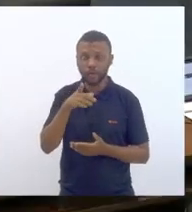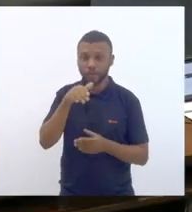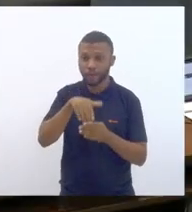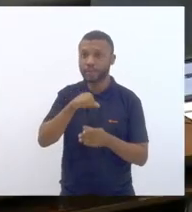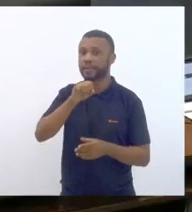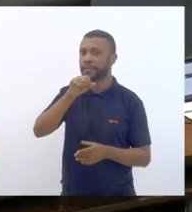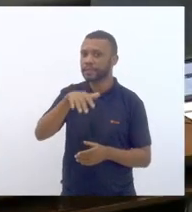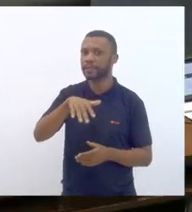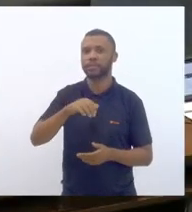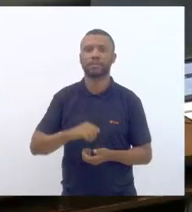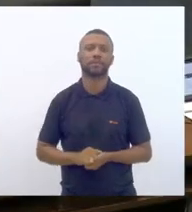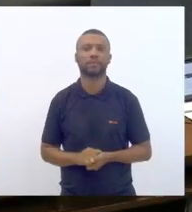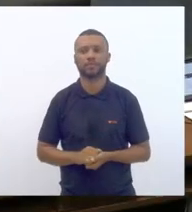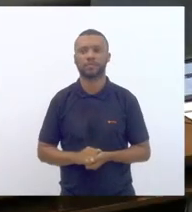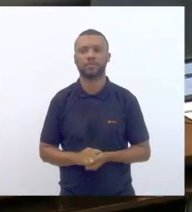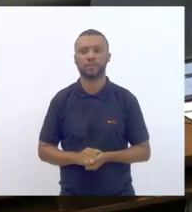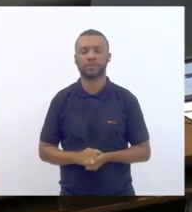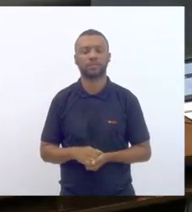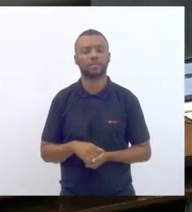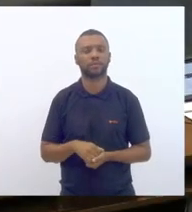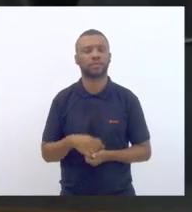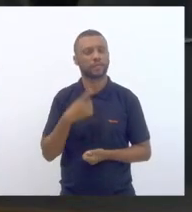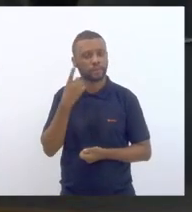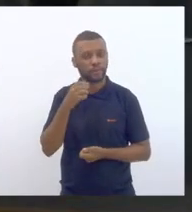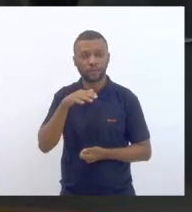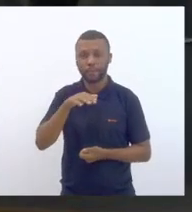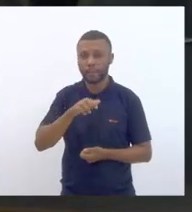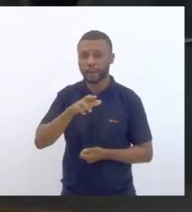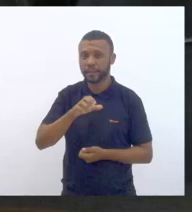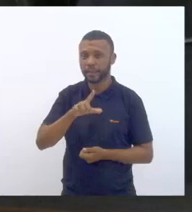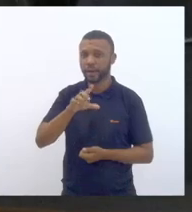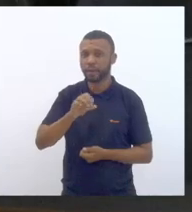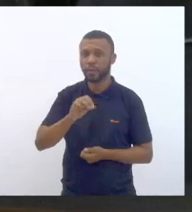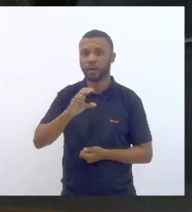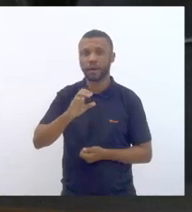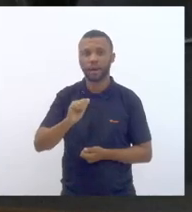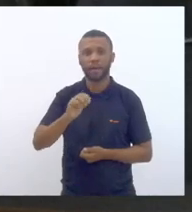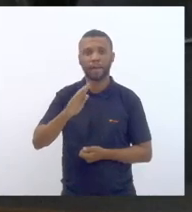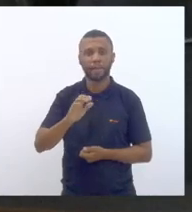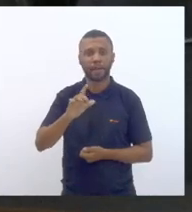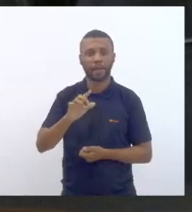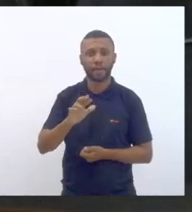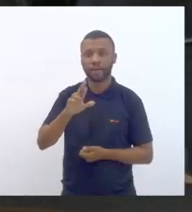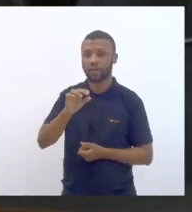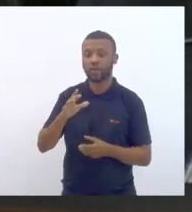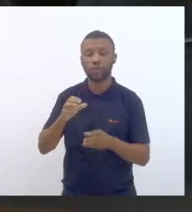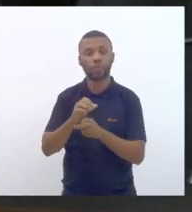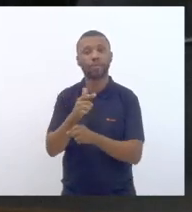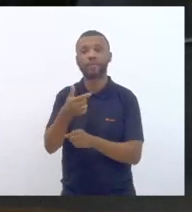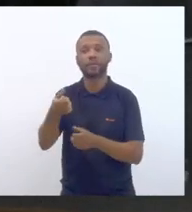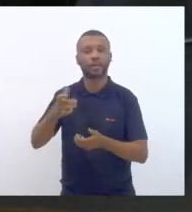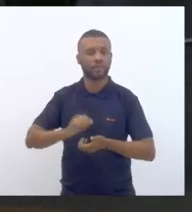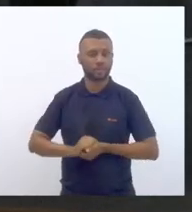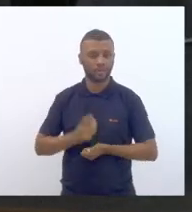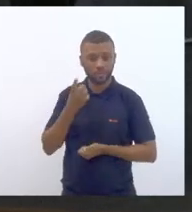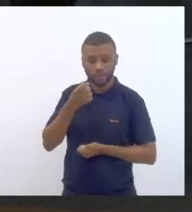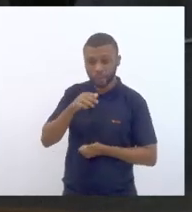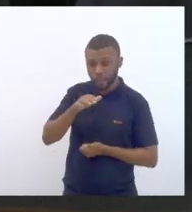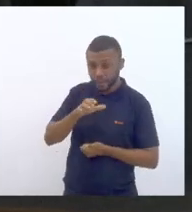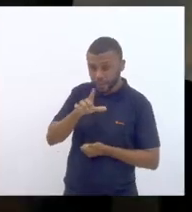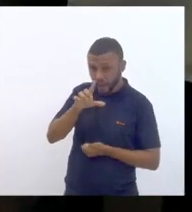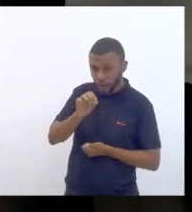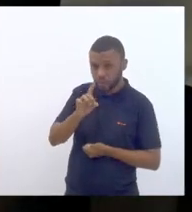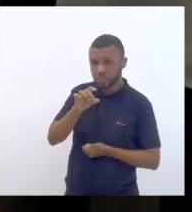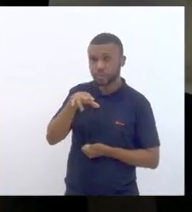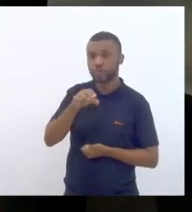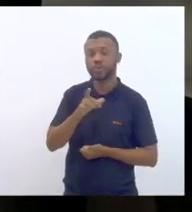sim. Deputado Marcelo Cabeleireiro votou sim, 26. Deputado Marcelo Dino. Com certeza,